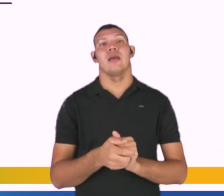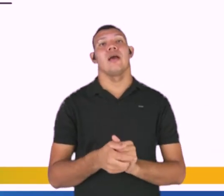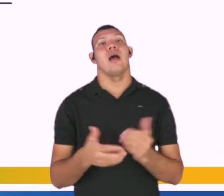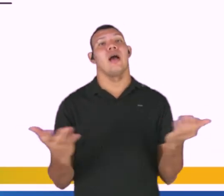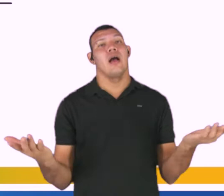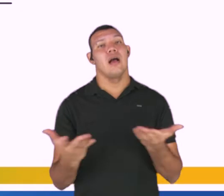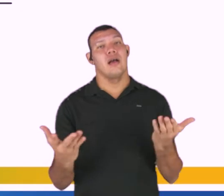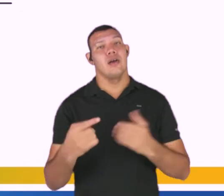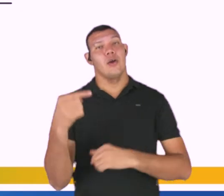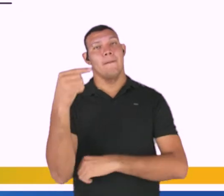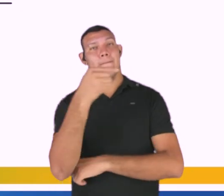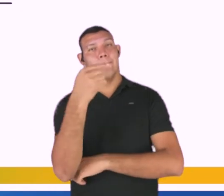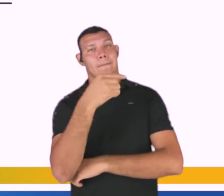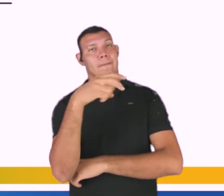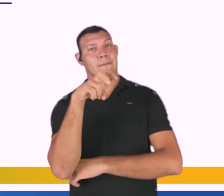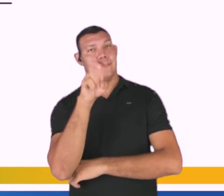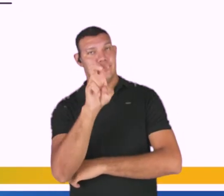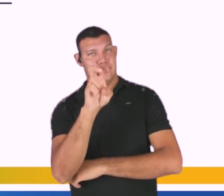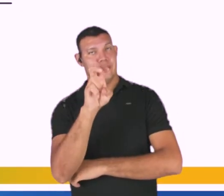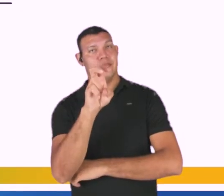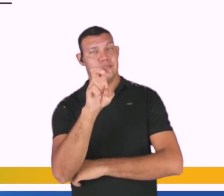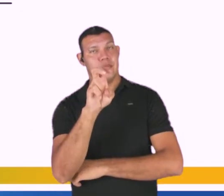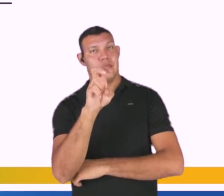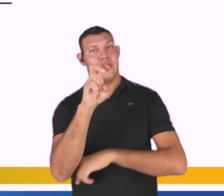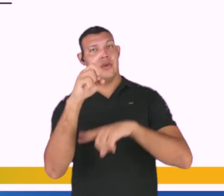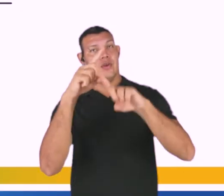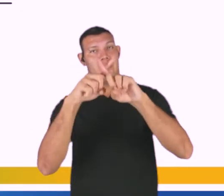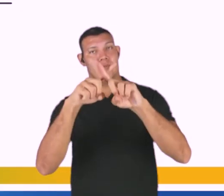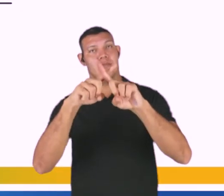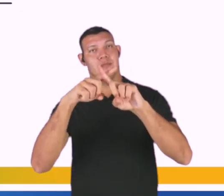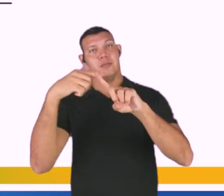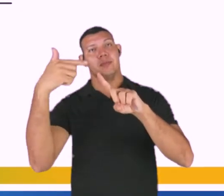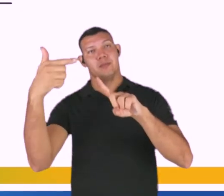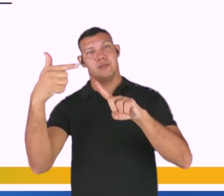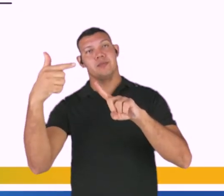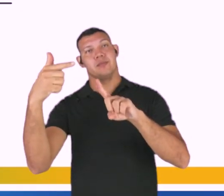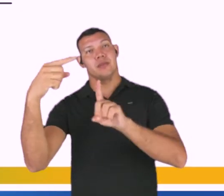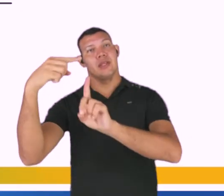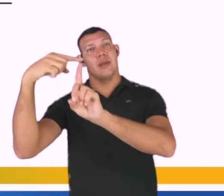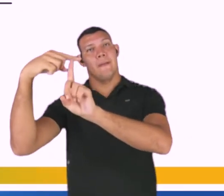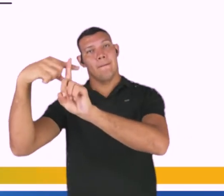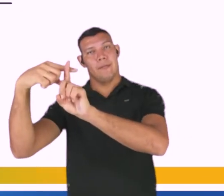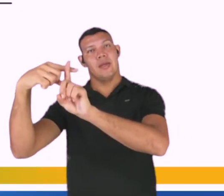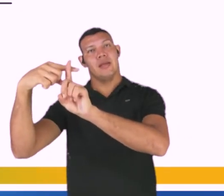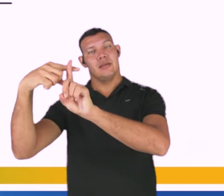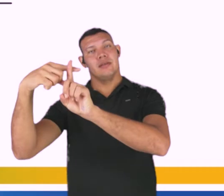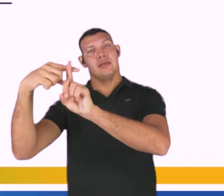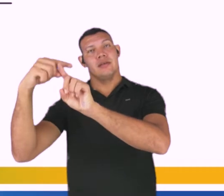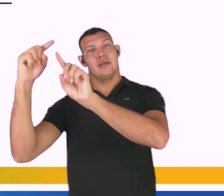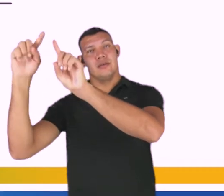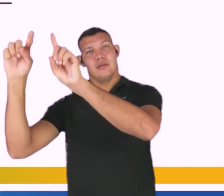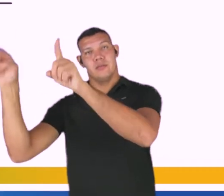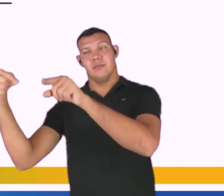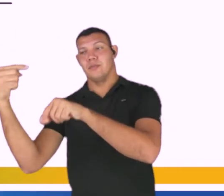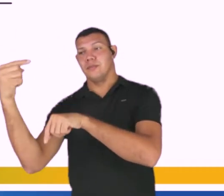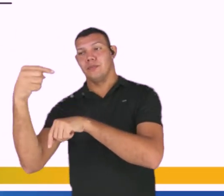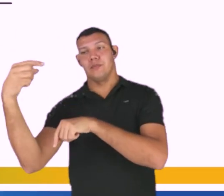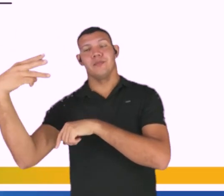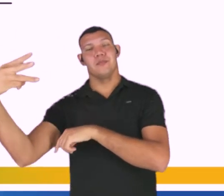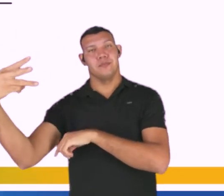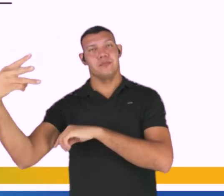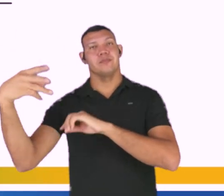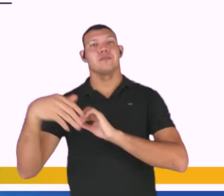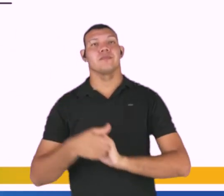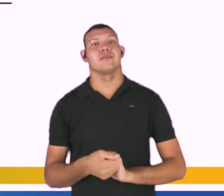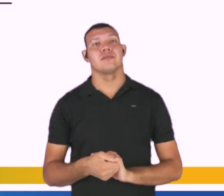o menos cinco certo por dois e somar com coeficiente o quarto coeficiente